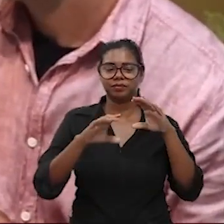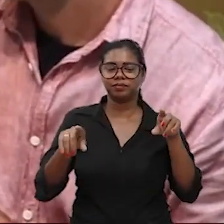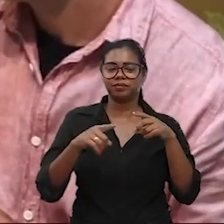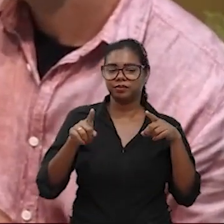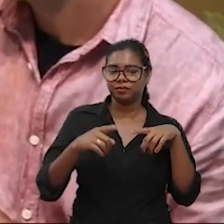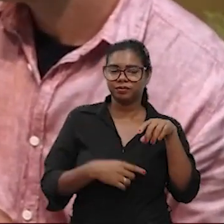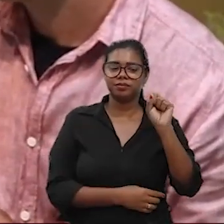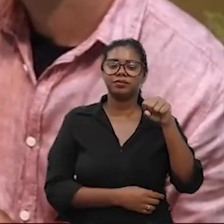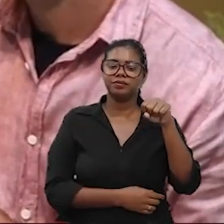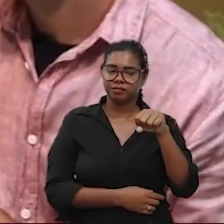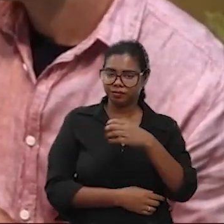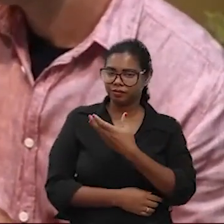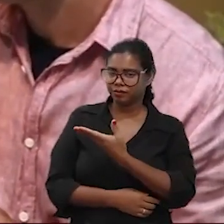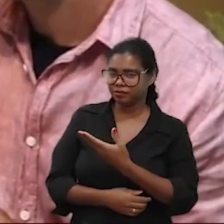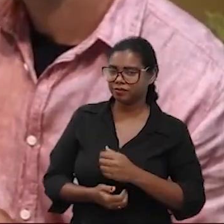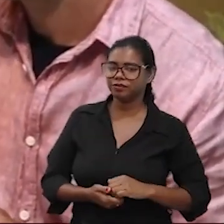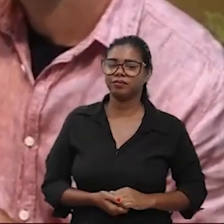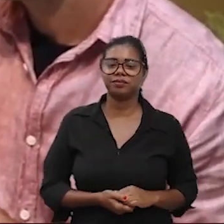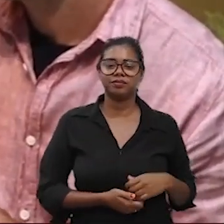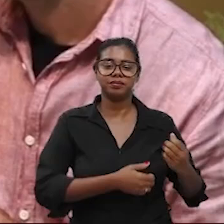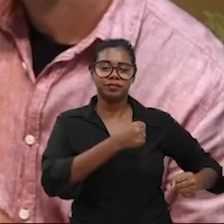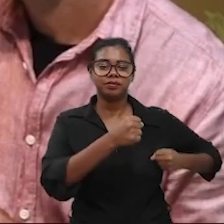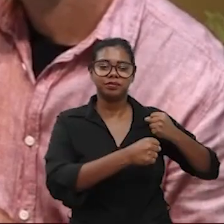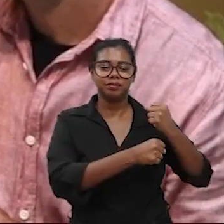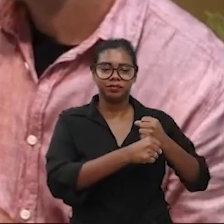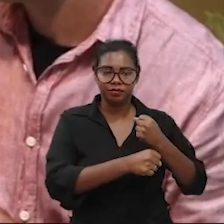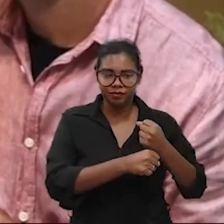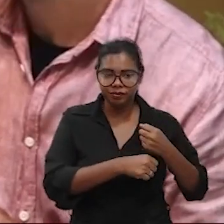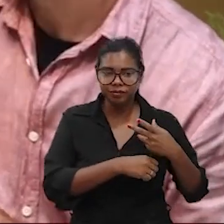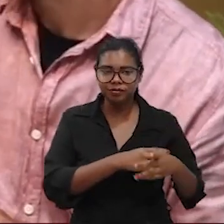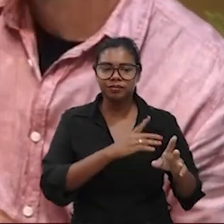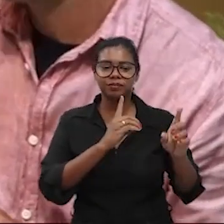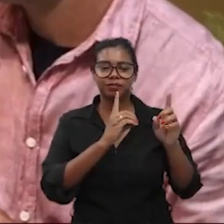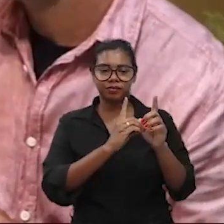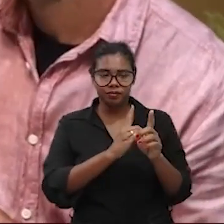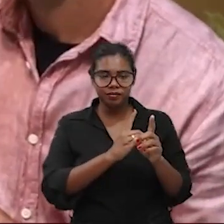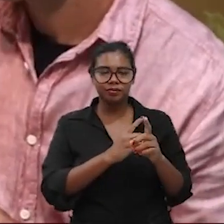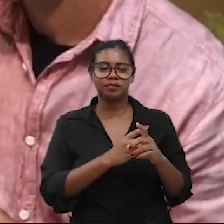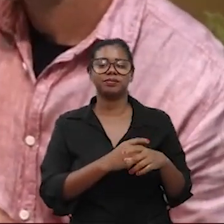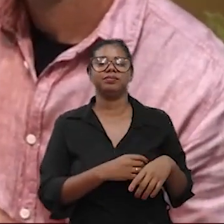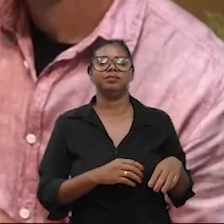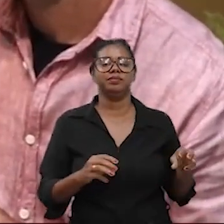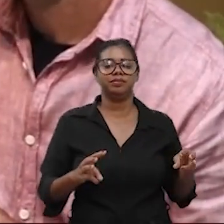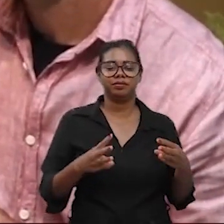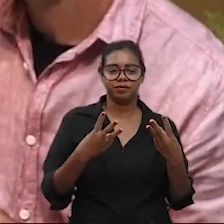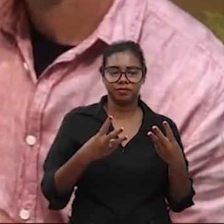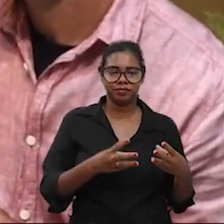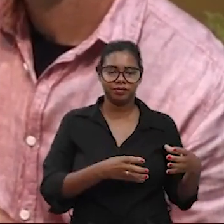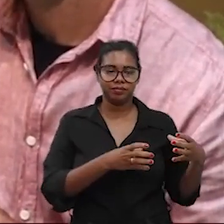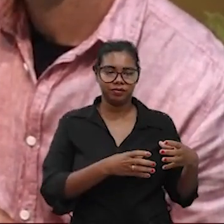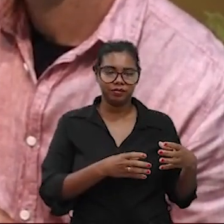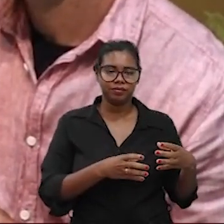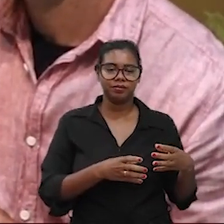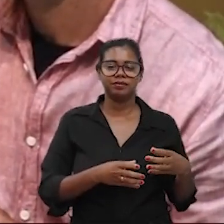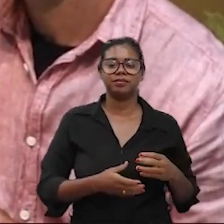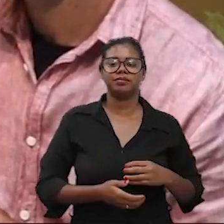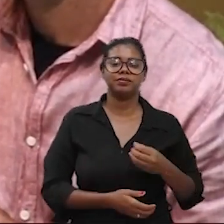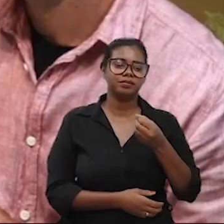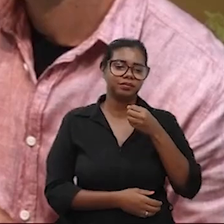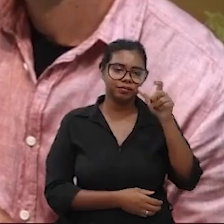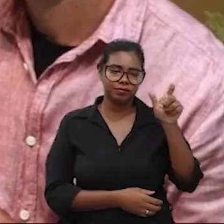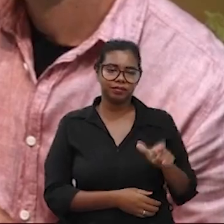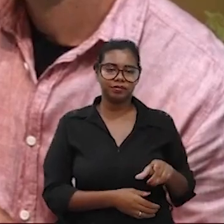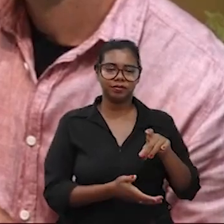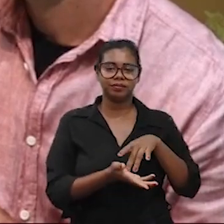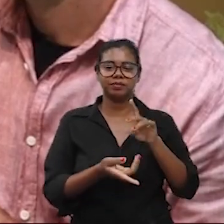Sim, vários anos a gente encontra, inclusive, né, com o mesmo artista. Sim. E aí, mas